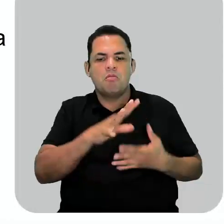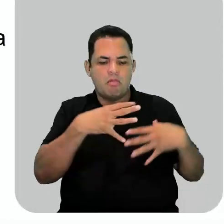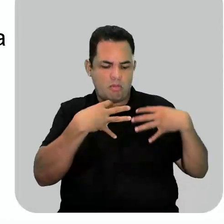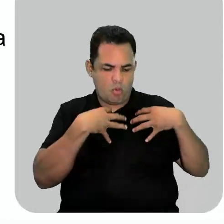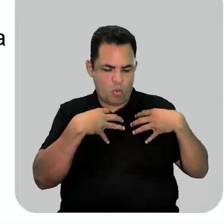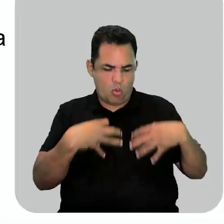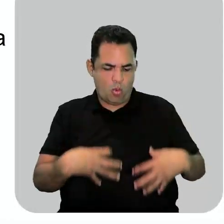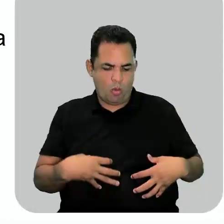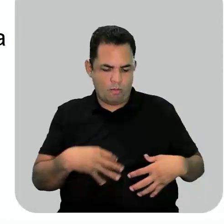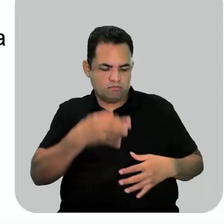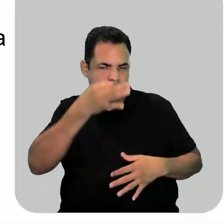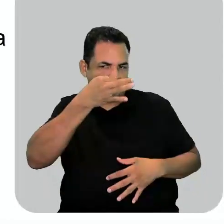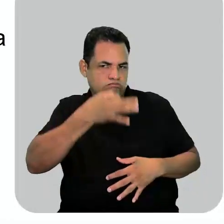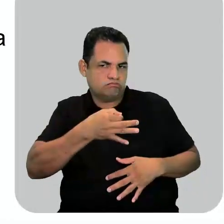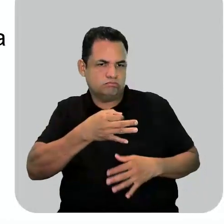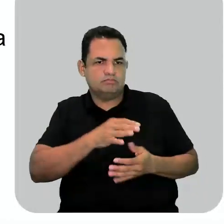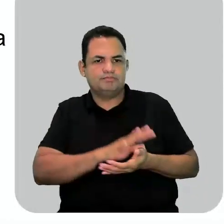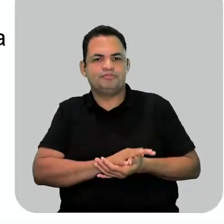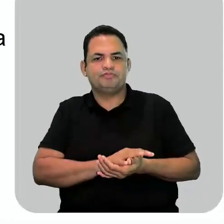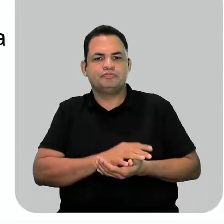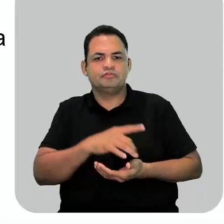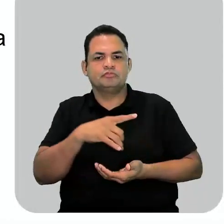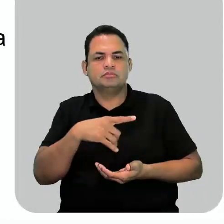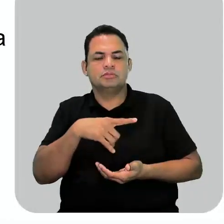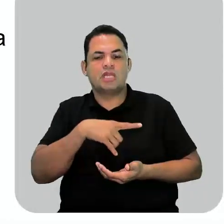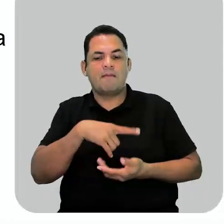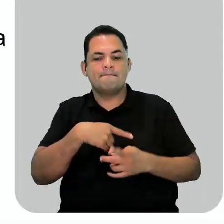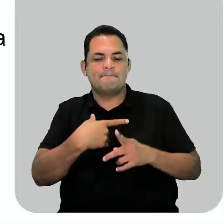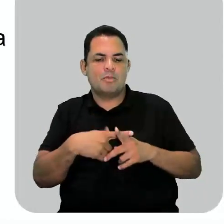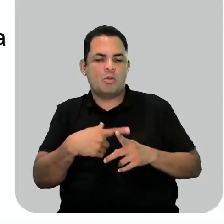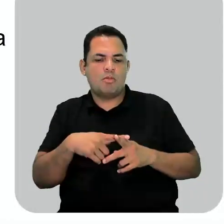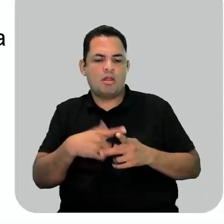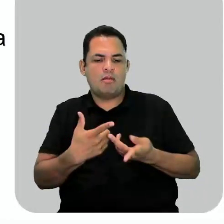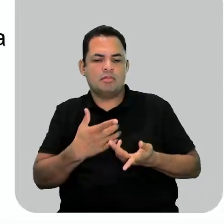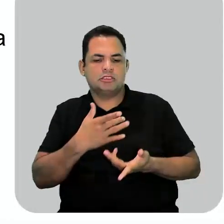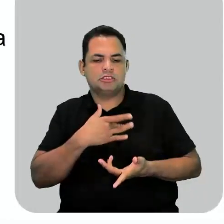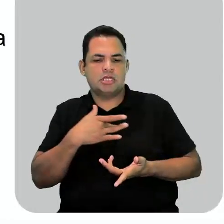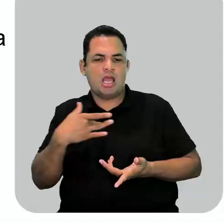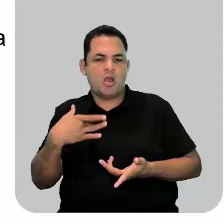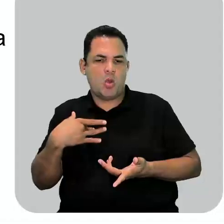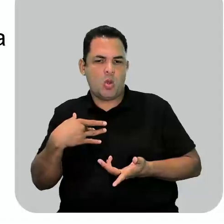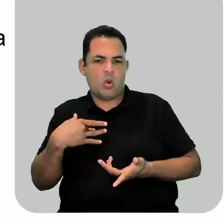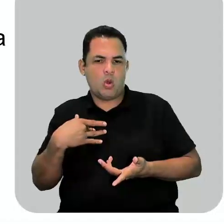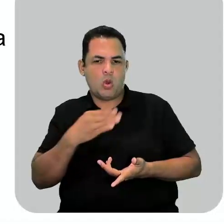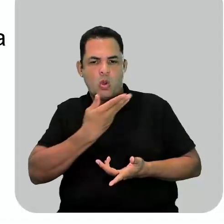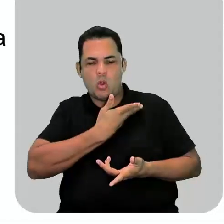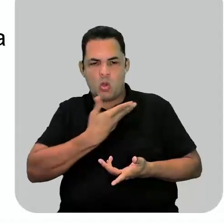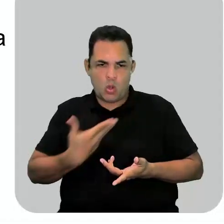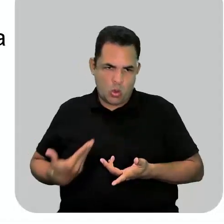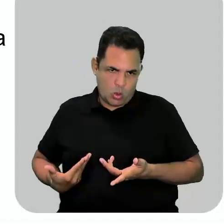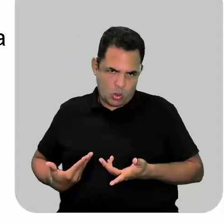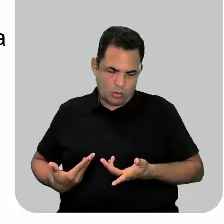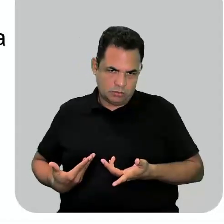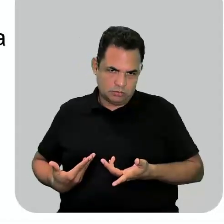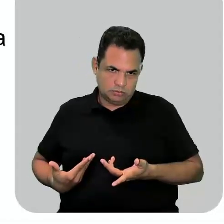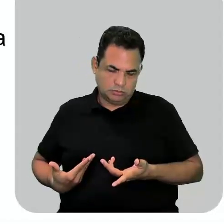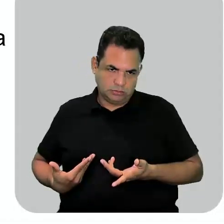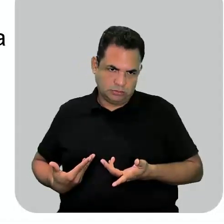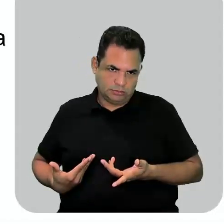corpo ideal, fato que se tornou um problema de saúde pública. E aí aqui é um